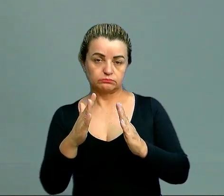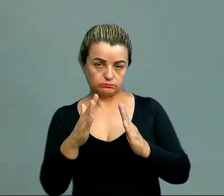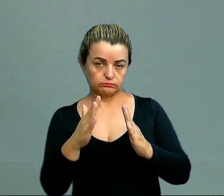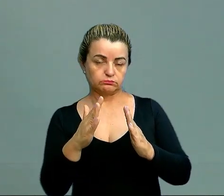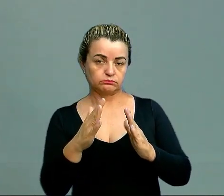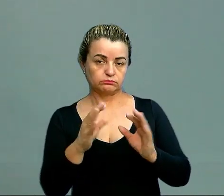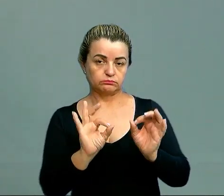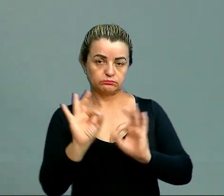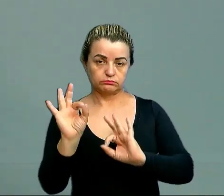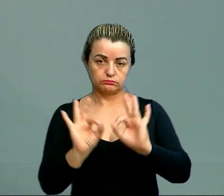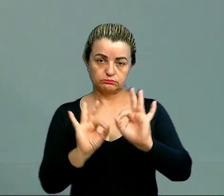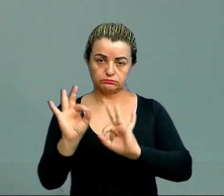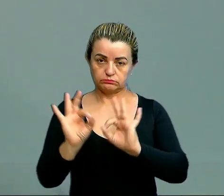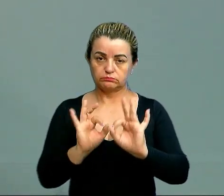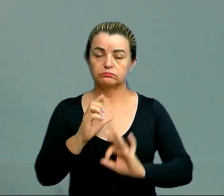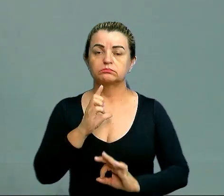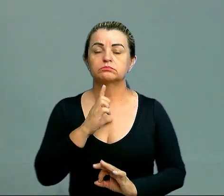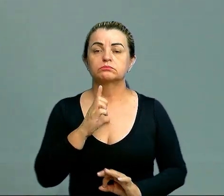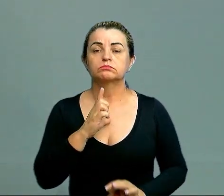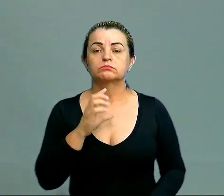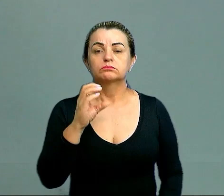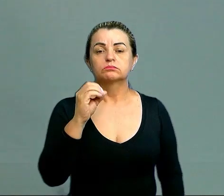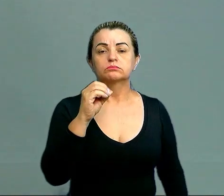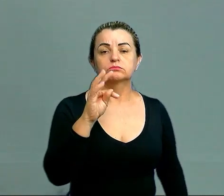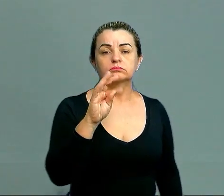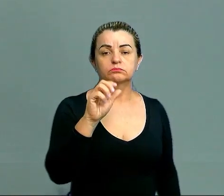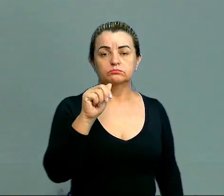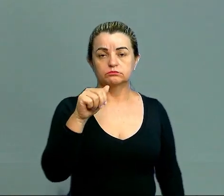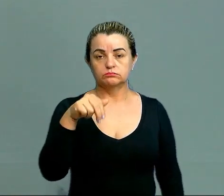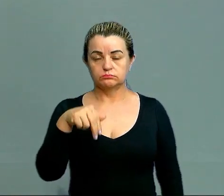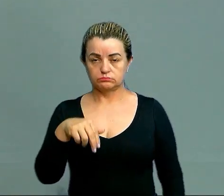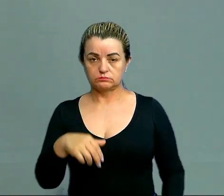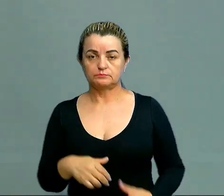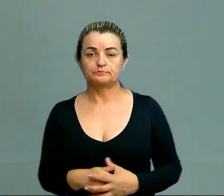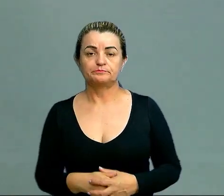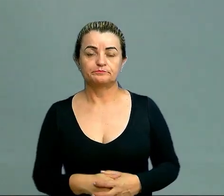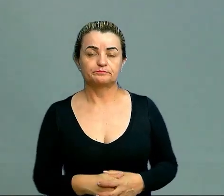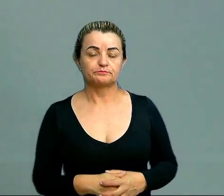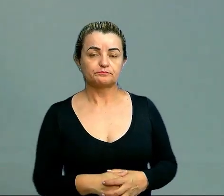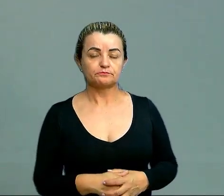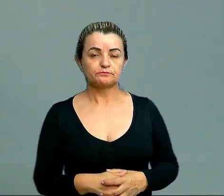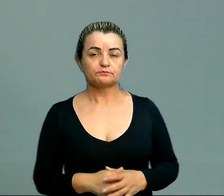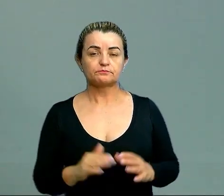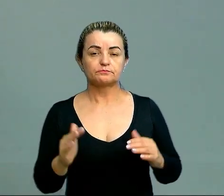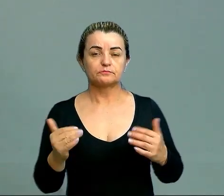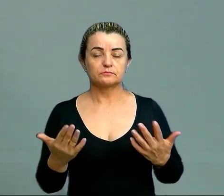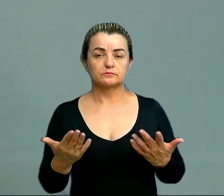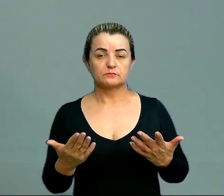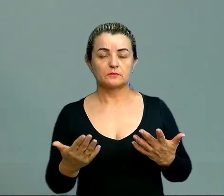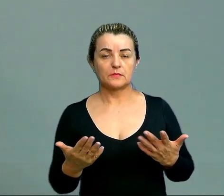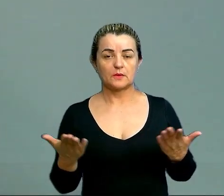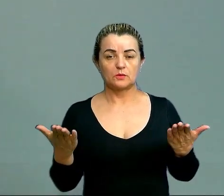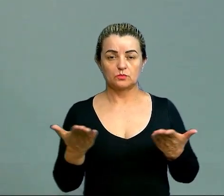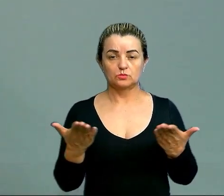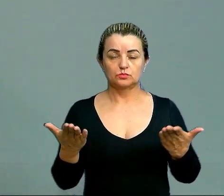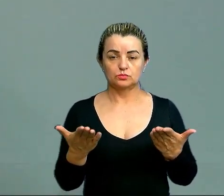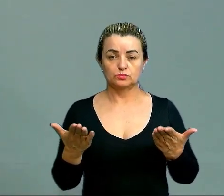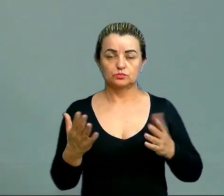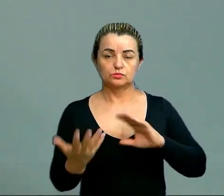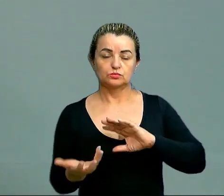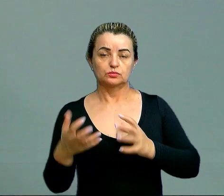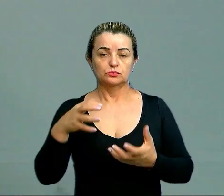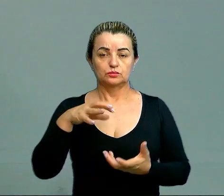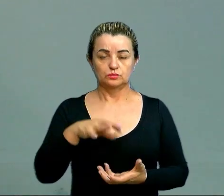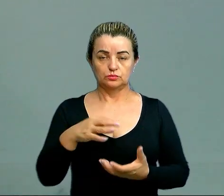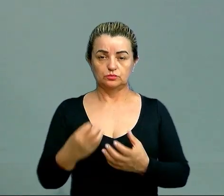que essa organização ela ainda existe, né? A organização do Tratado Atlântico Norte ela ainda existe. Então, o cenário político ele mudou, né?